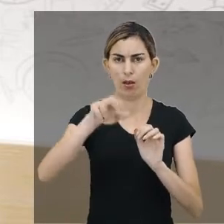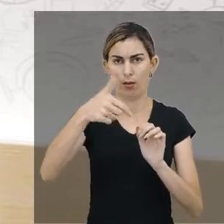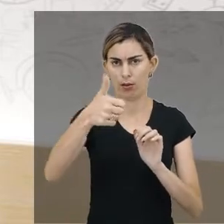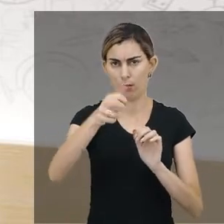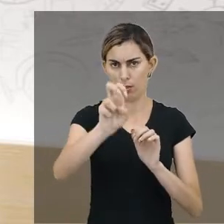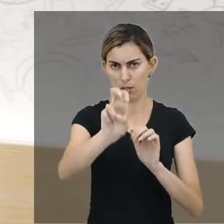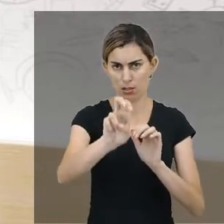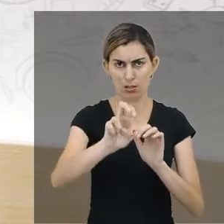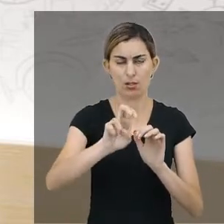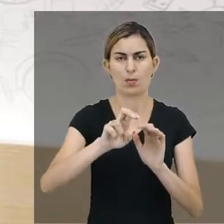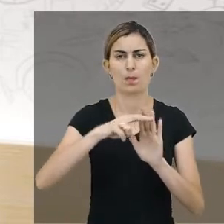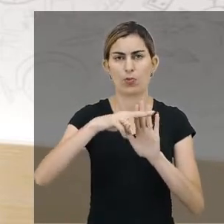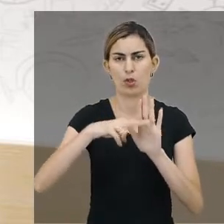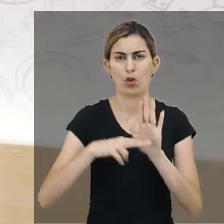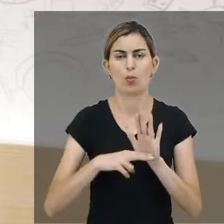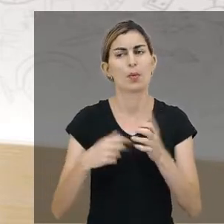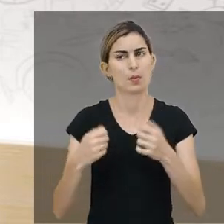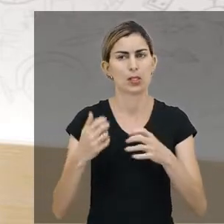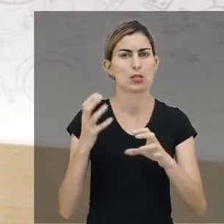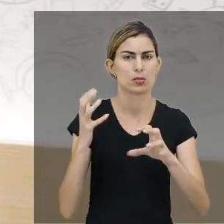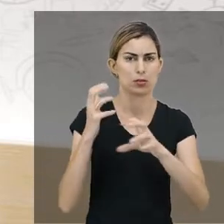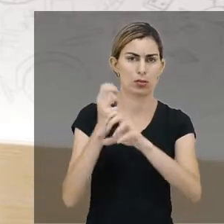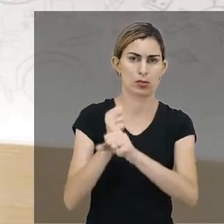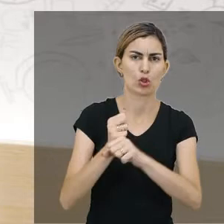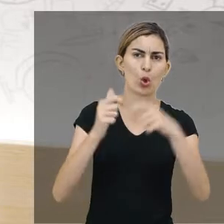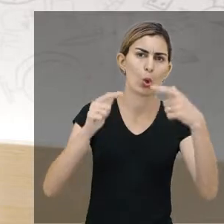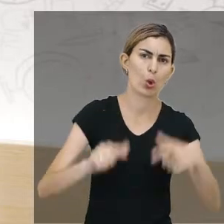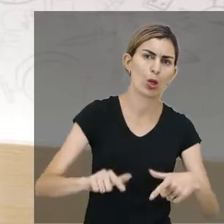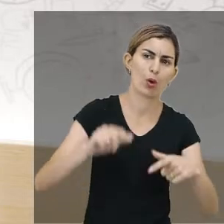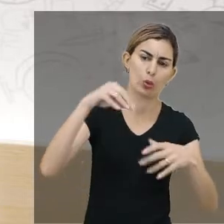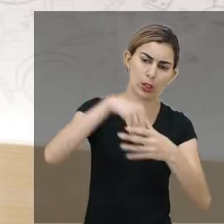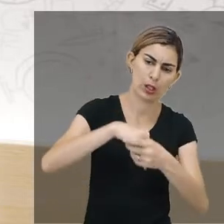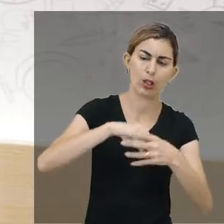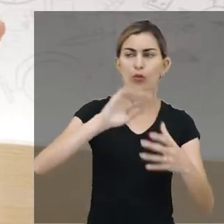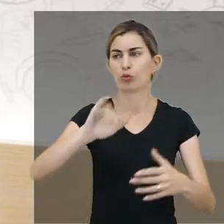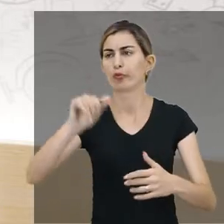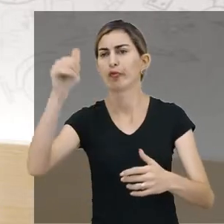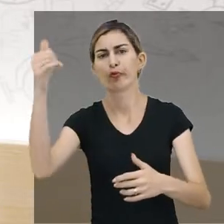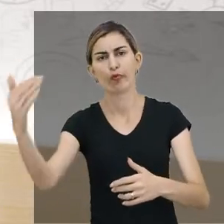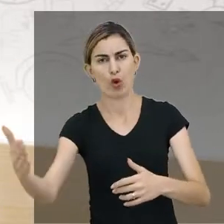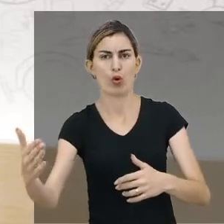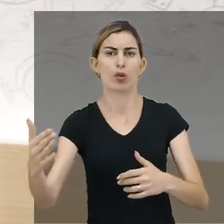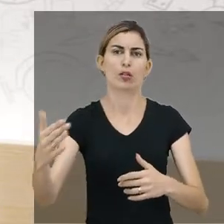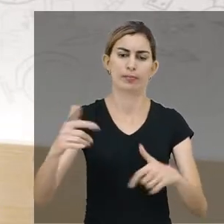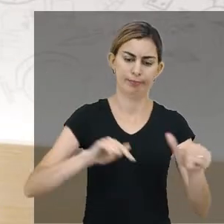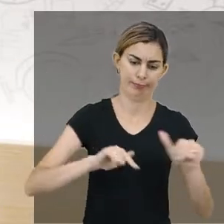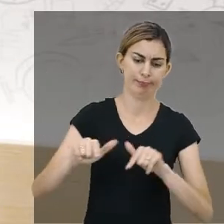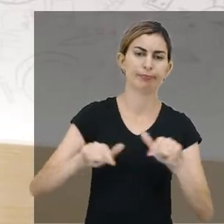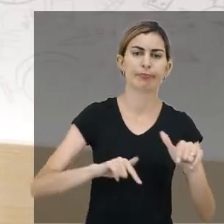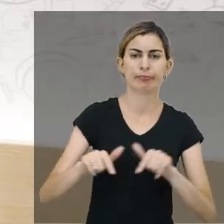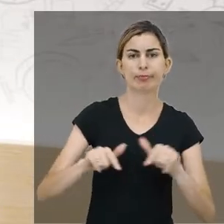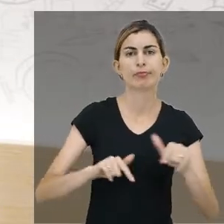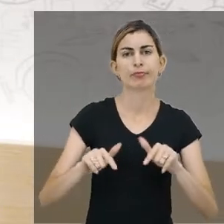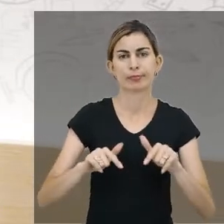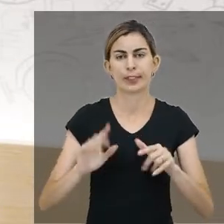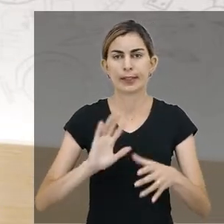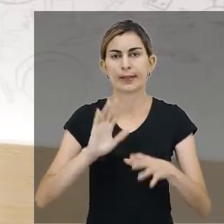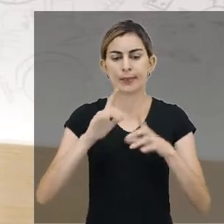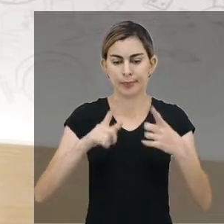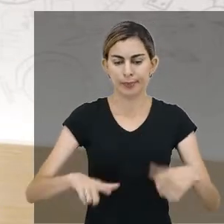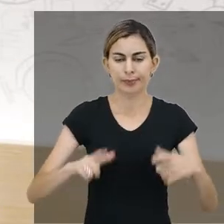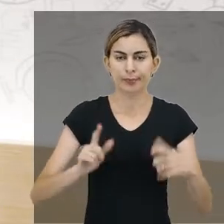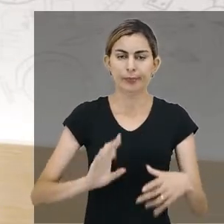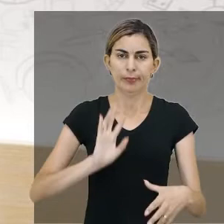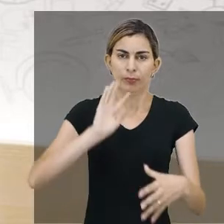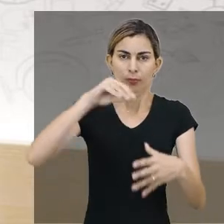levar em consideração essa medição em ambientes internos e ambientes externos, visto que, em ambientes